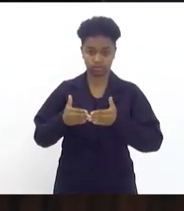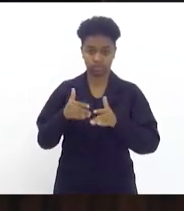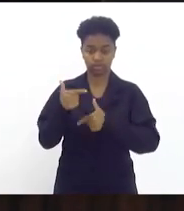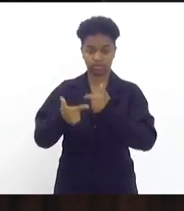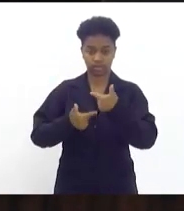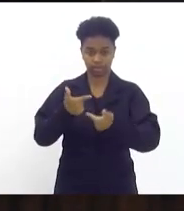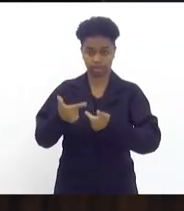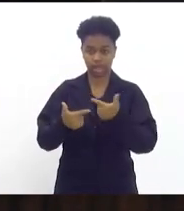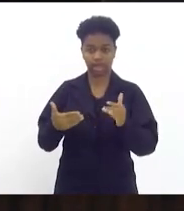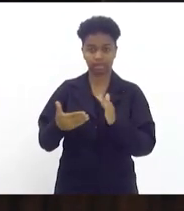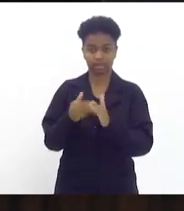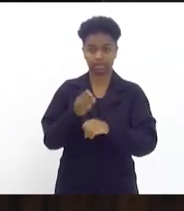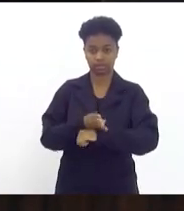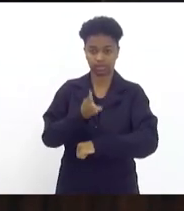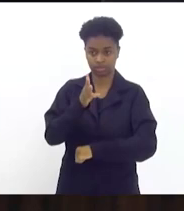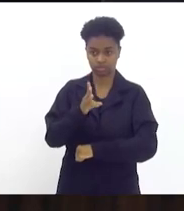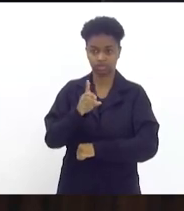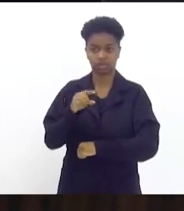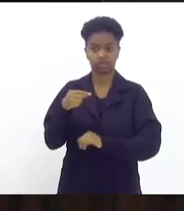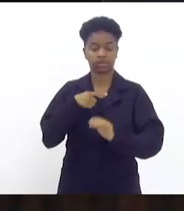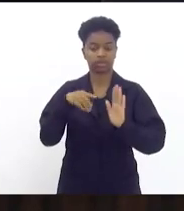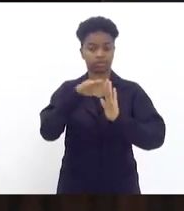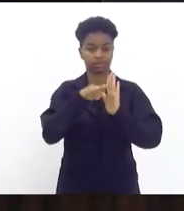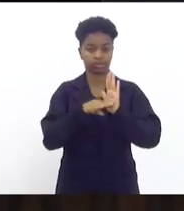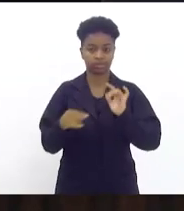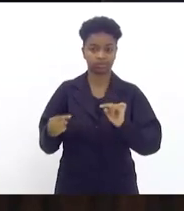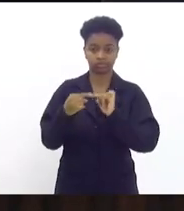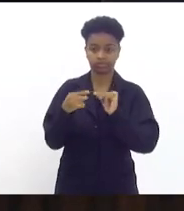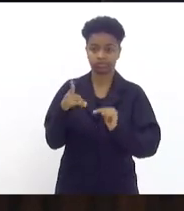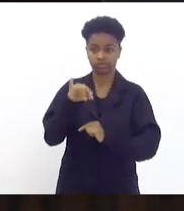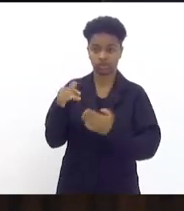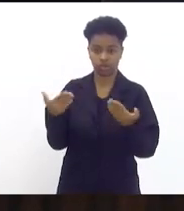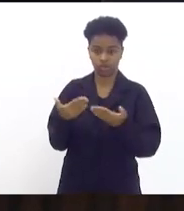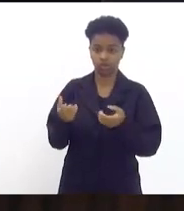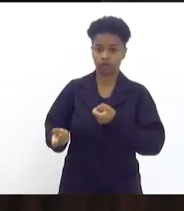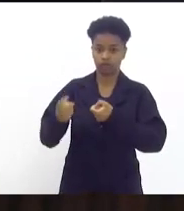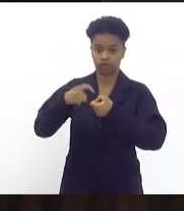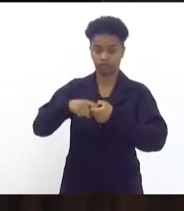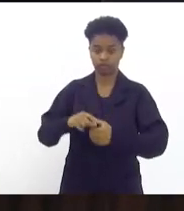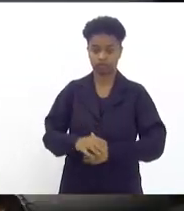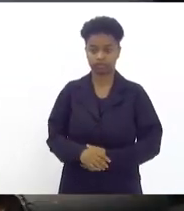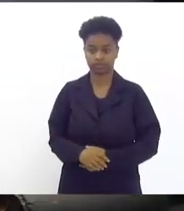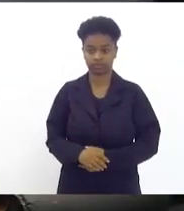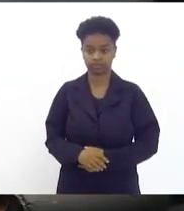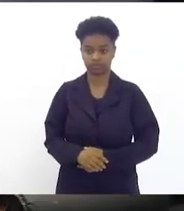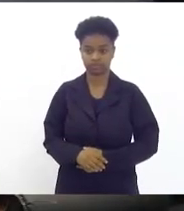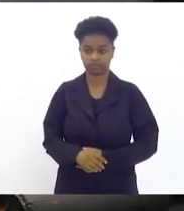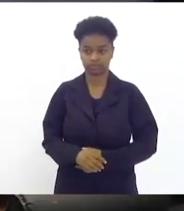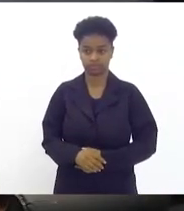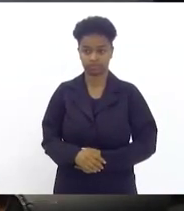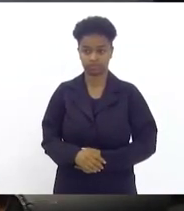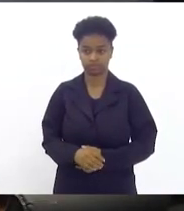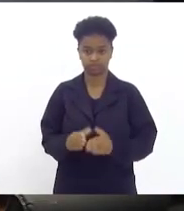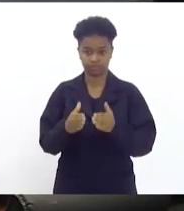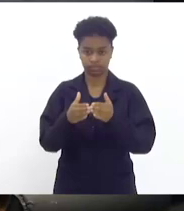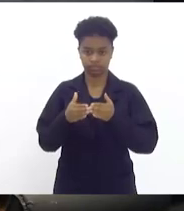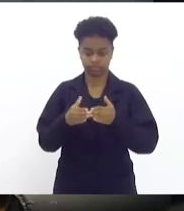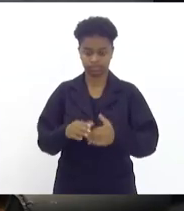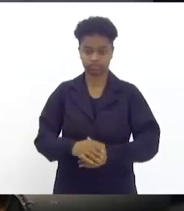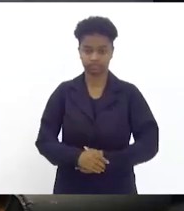os trabalhos até às 15 horas para ordem do dia quando retornaremos com ordem do dia suspensa